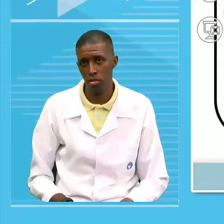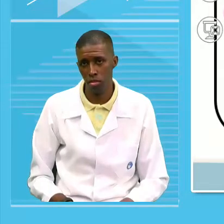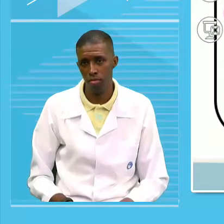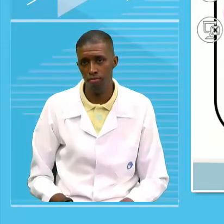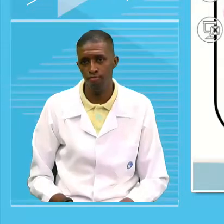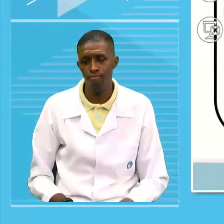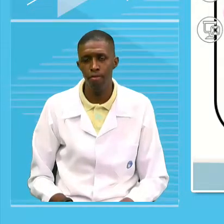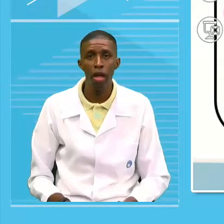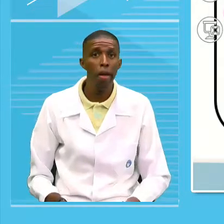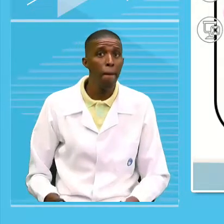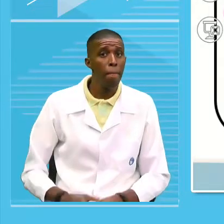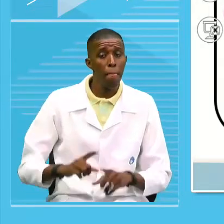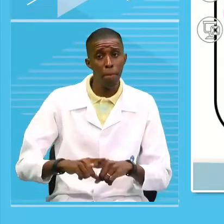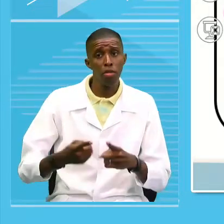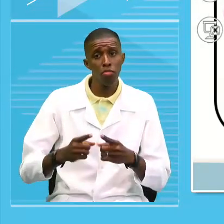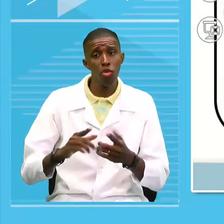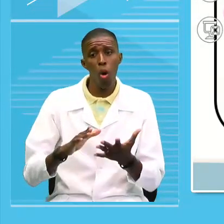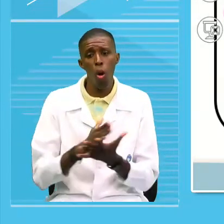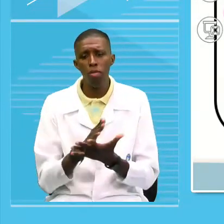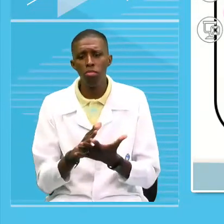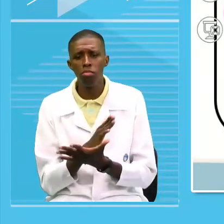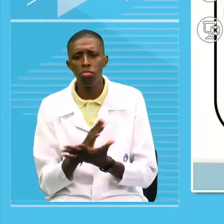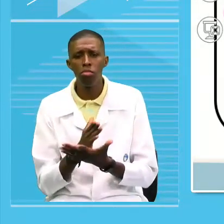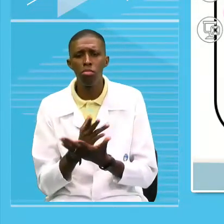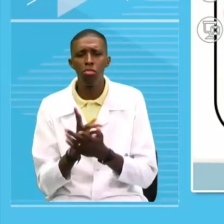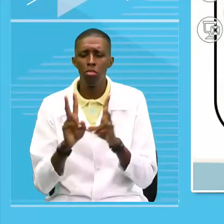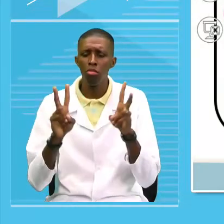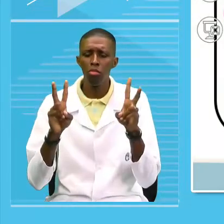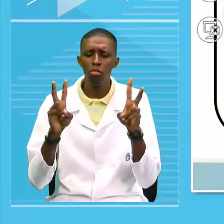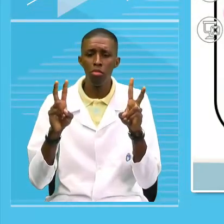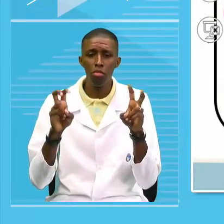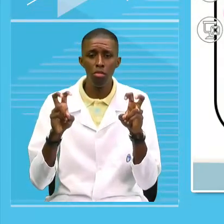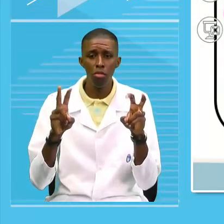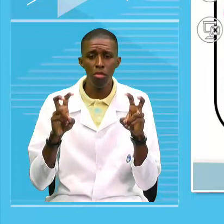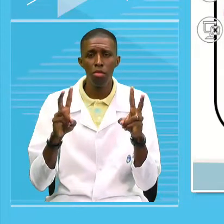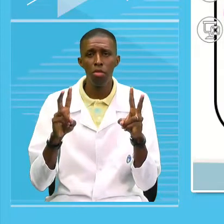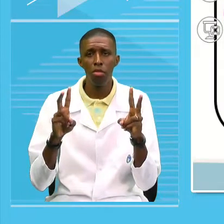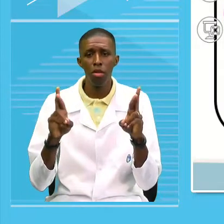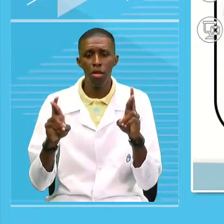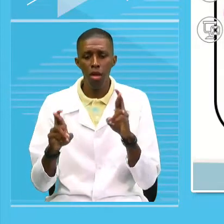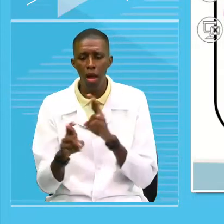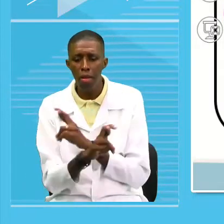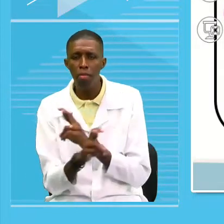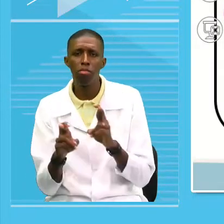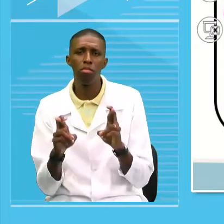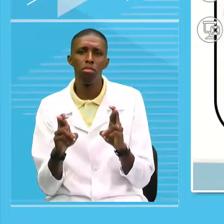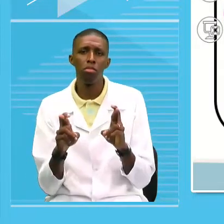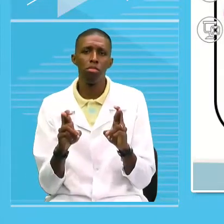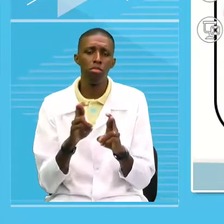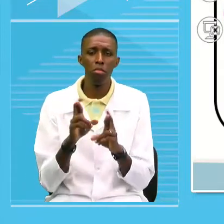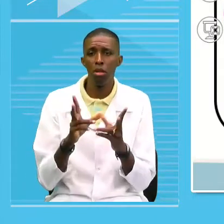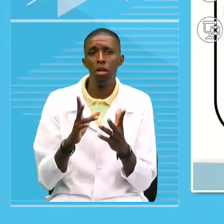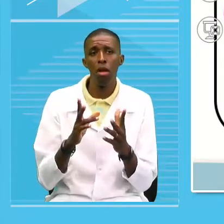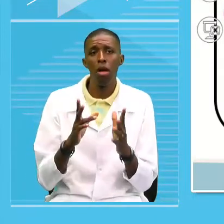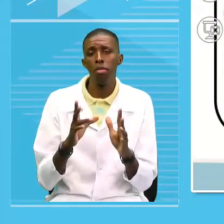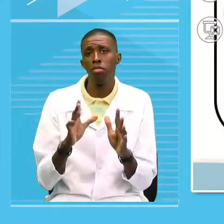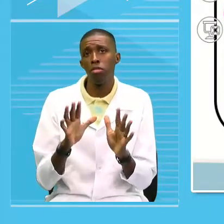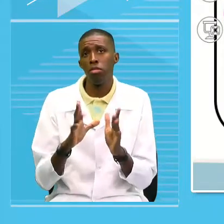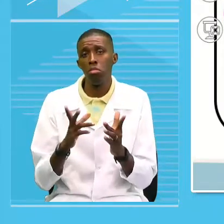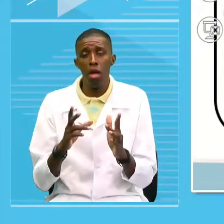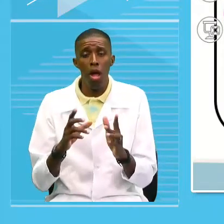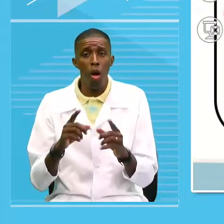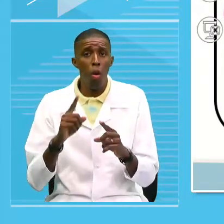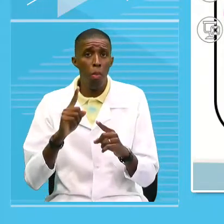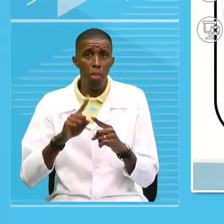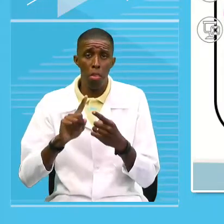relativos né então algumas coisas podem ser certas para mim mas para